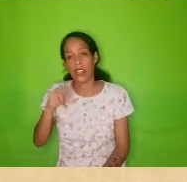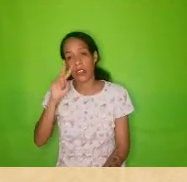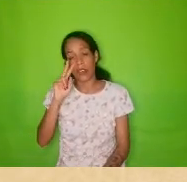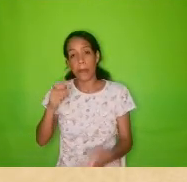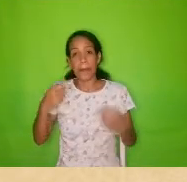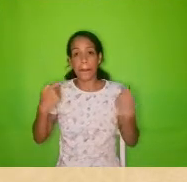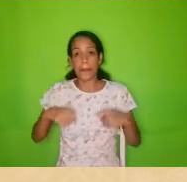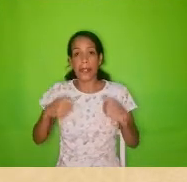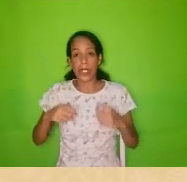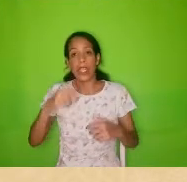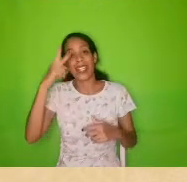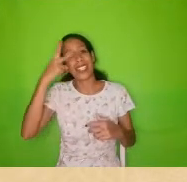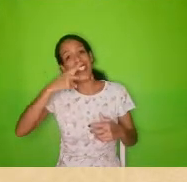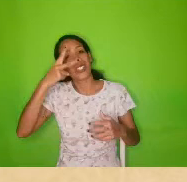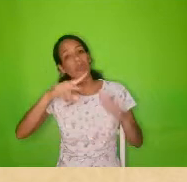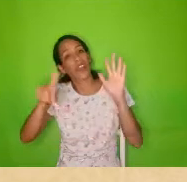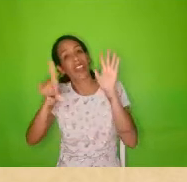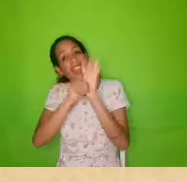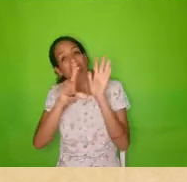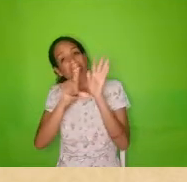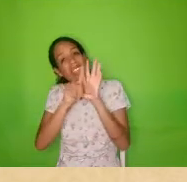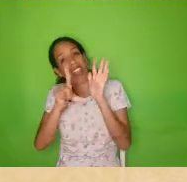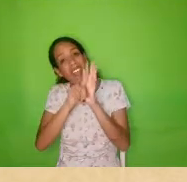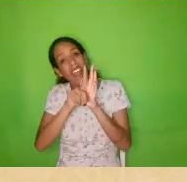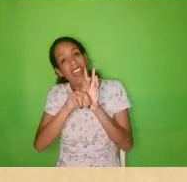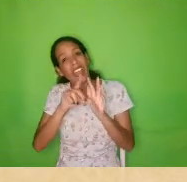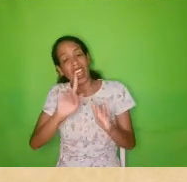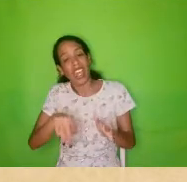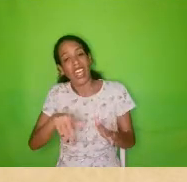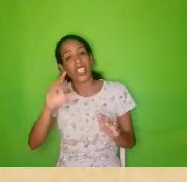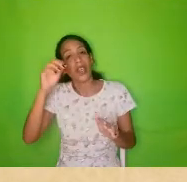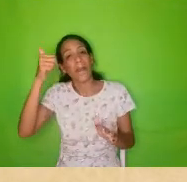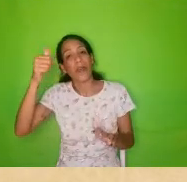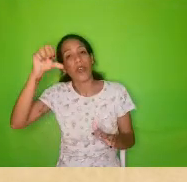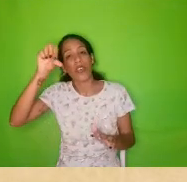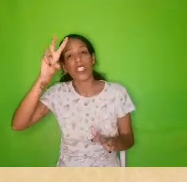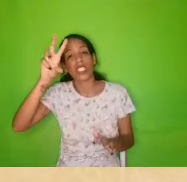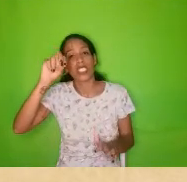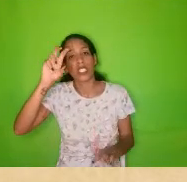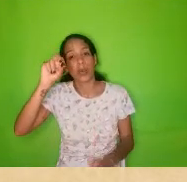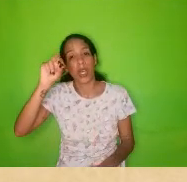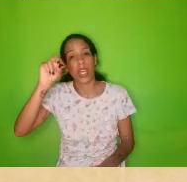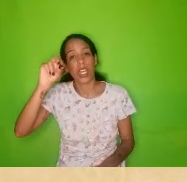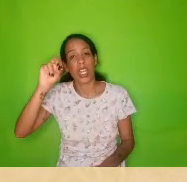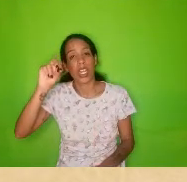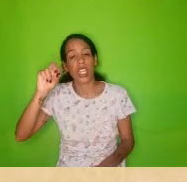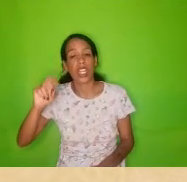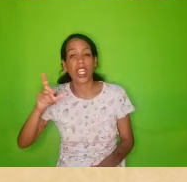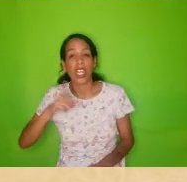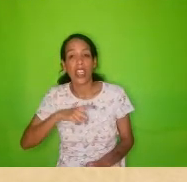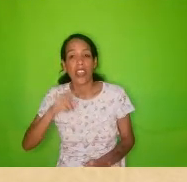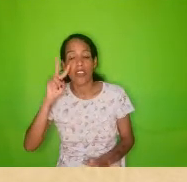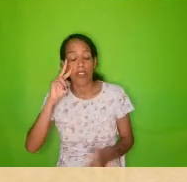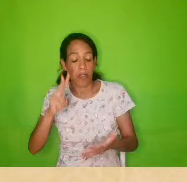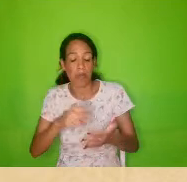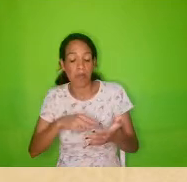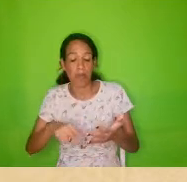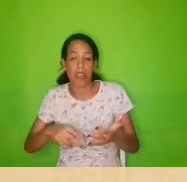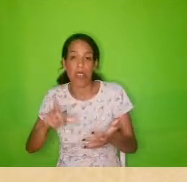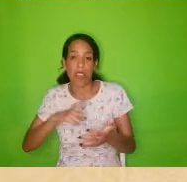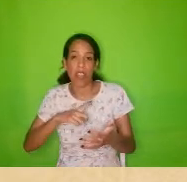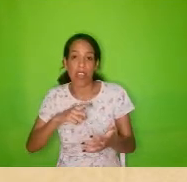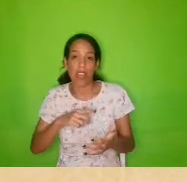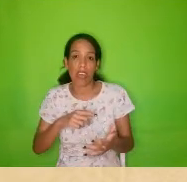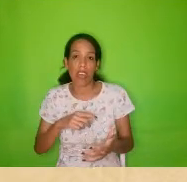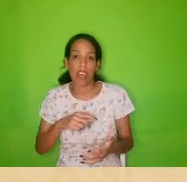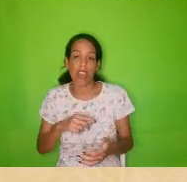lei, a lei de 1850. Então, a gente aprende nos manuais didáticos a lei de 31, que a gente chama lei para inglês